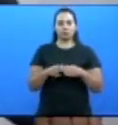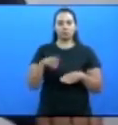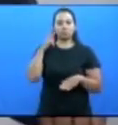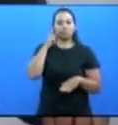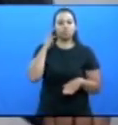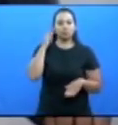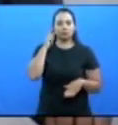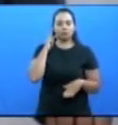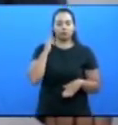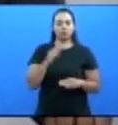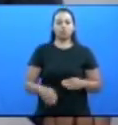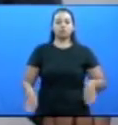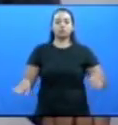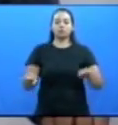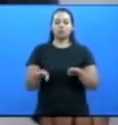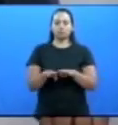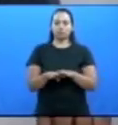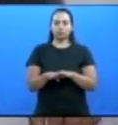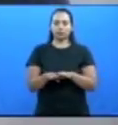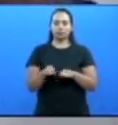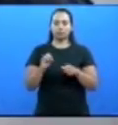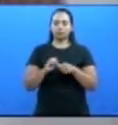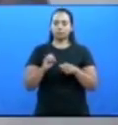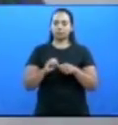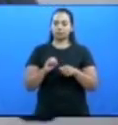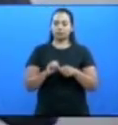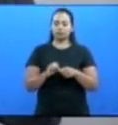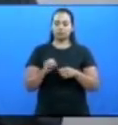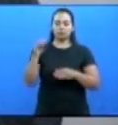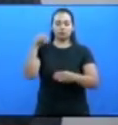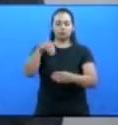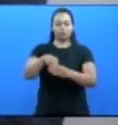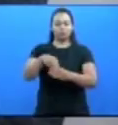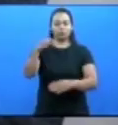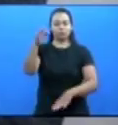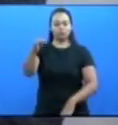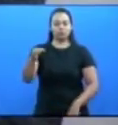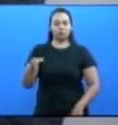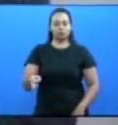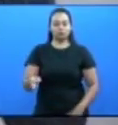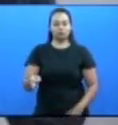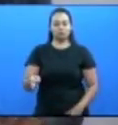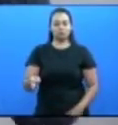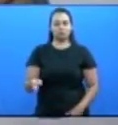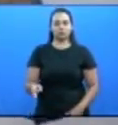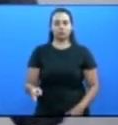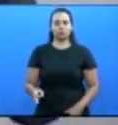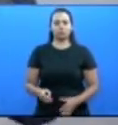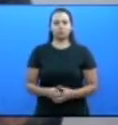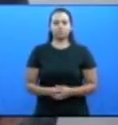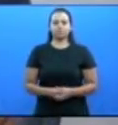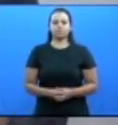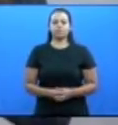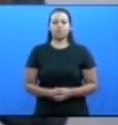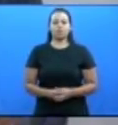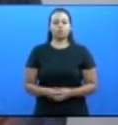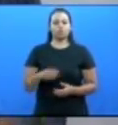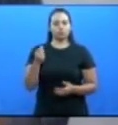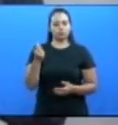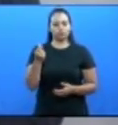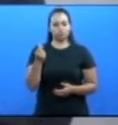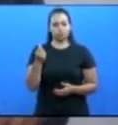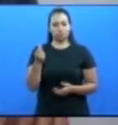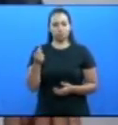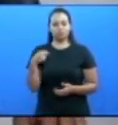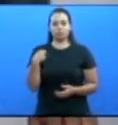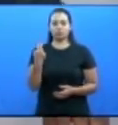e votar favorável, que é nesse momento, um dos momentos mais importantes do vereador, são os momentos através do orçamento que a gente pode ir lá e